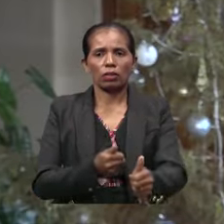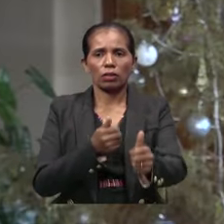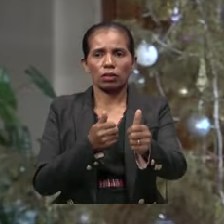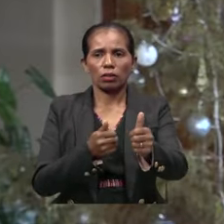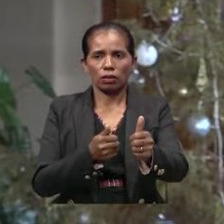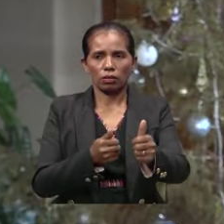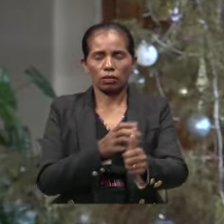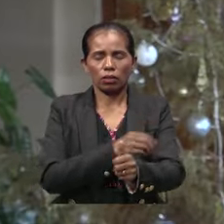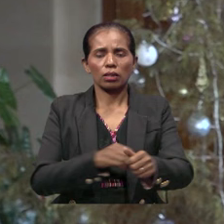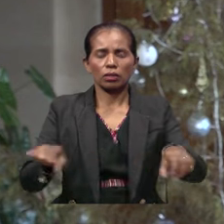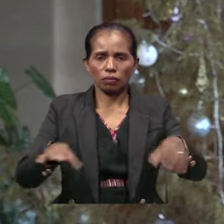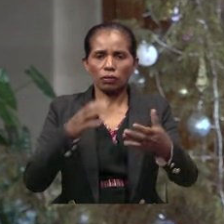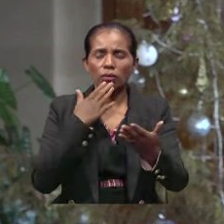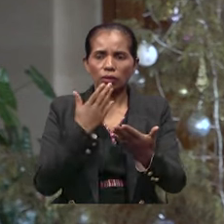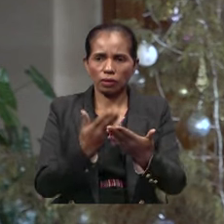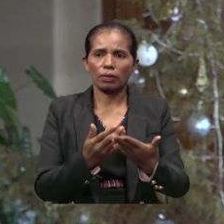de desempenho.